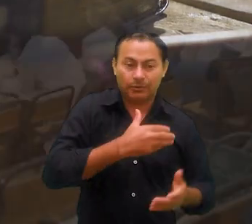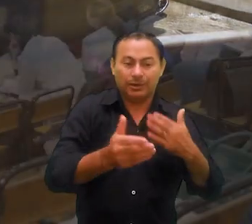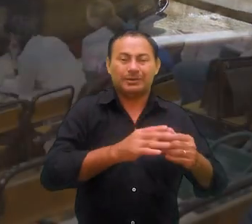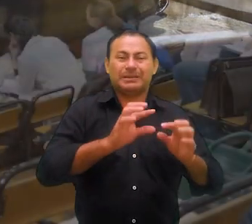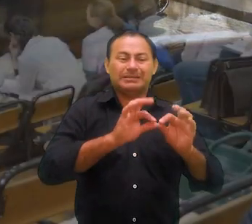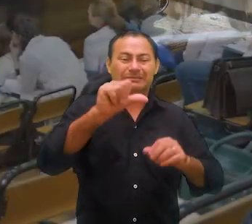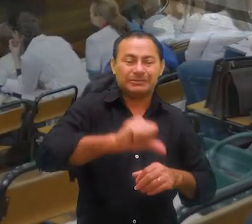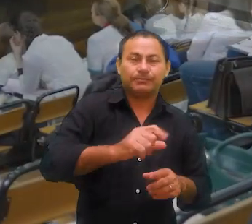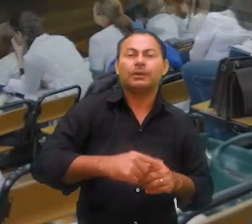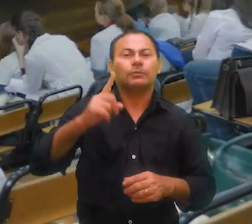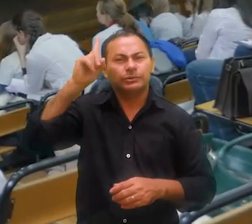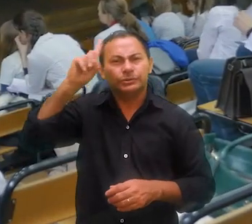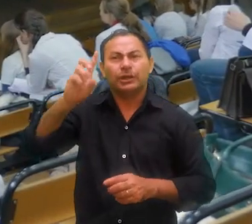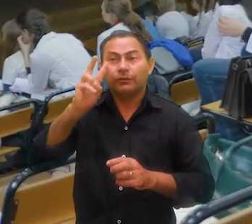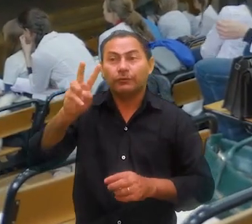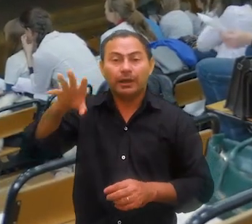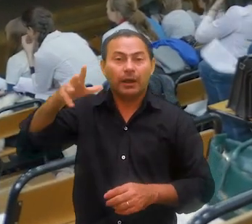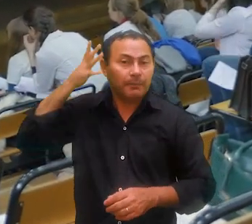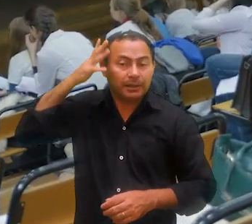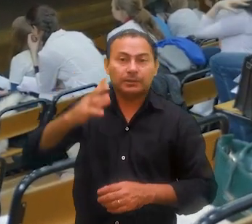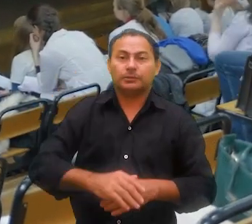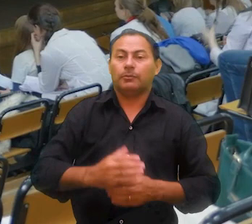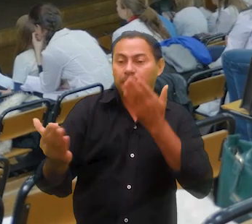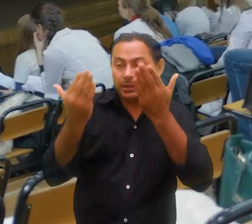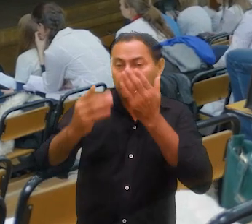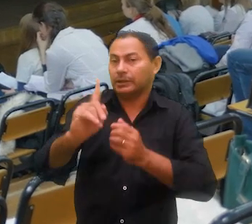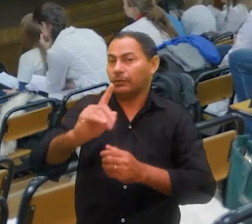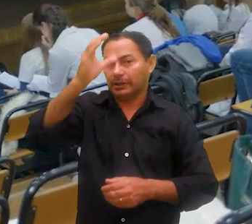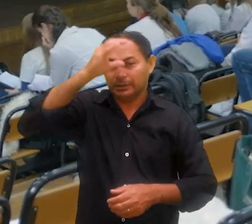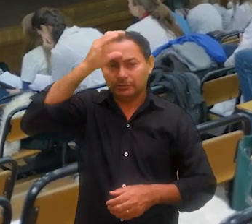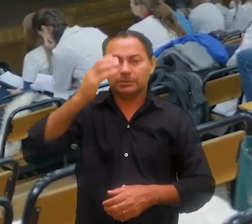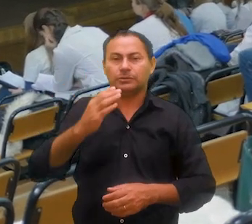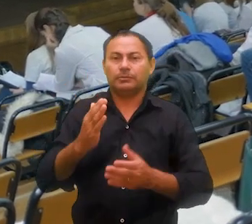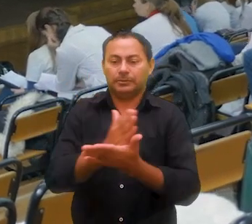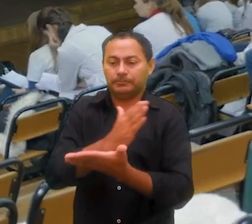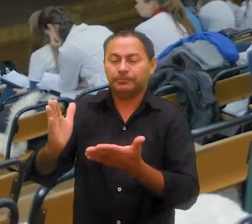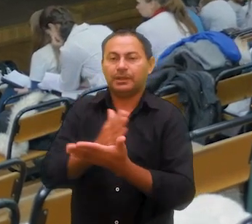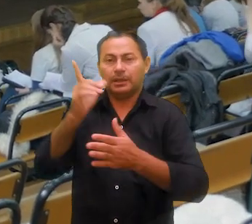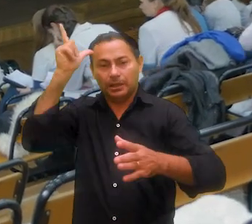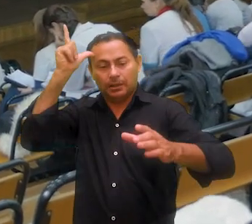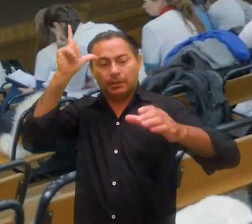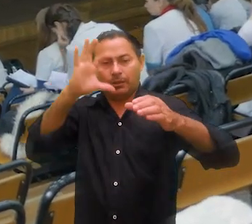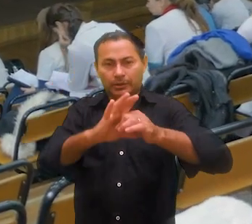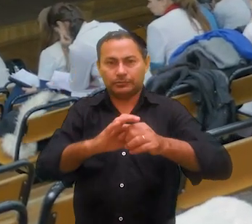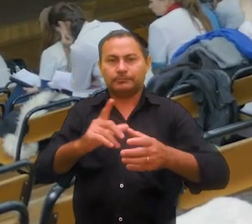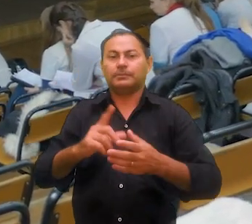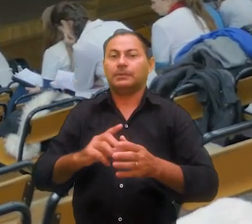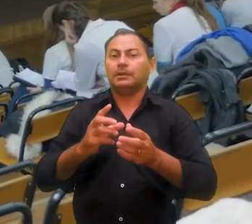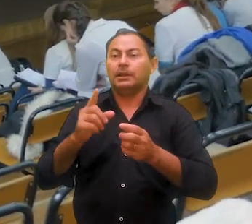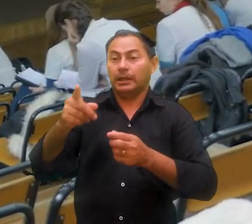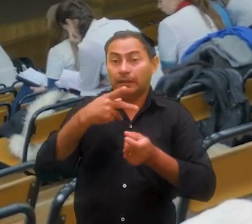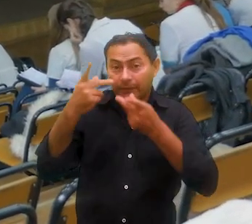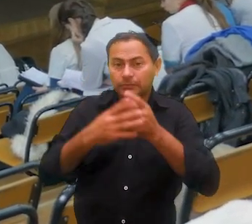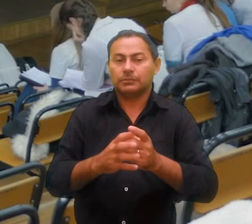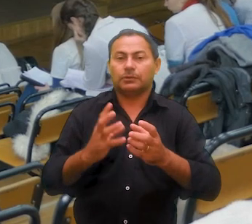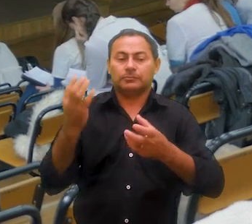infelicidade. Uma vez ouvi a palestra de um psicólogo não cristão sobre os compartimentos de lógica. Segundo